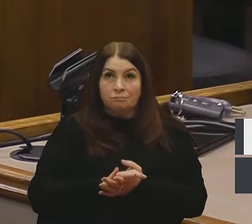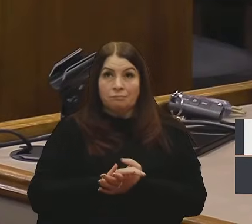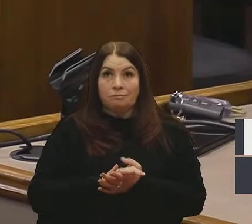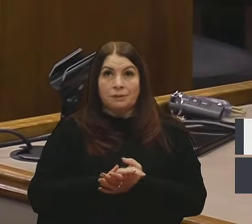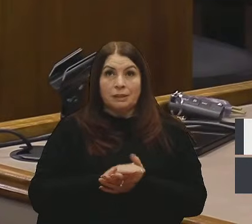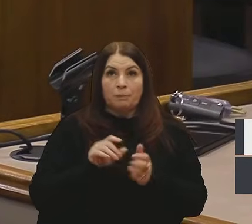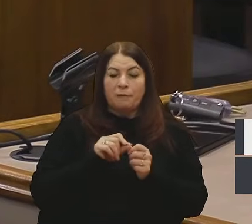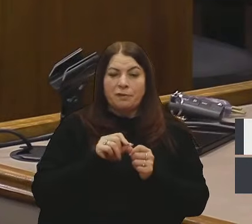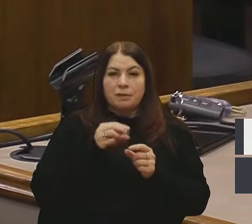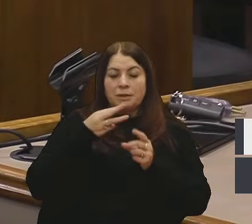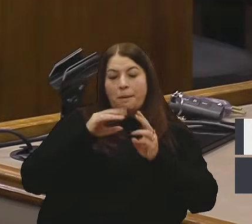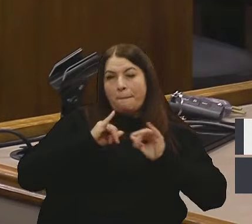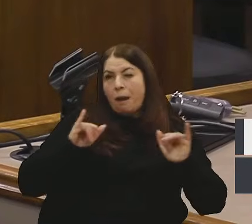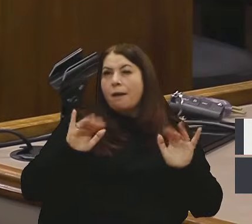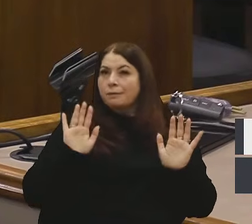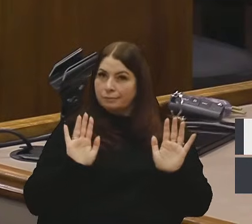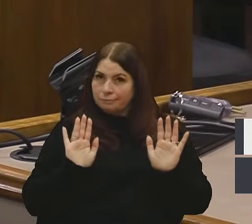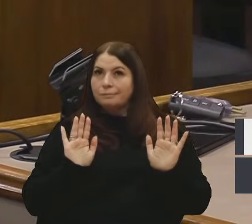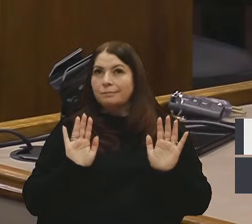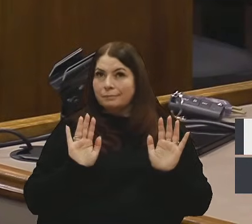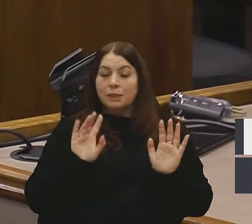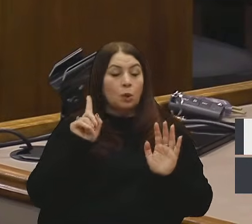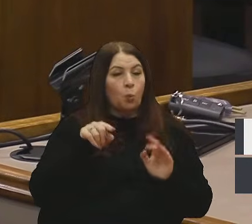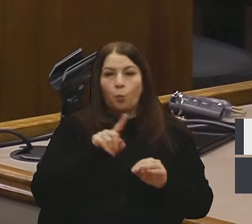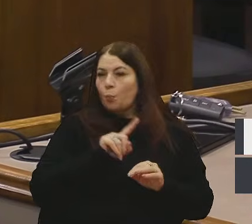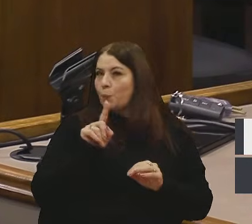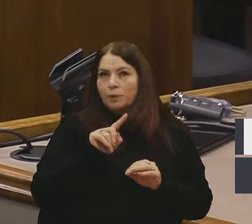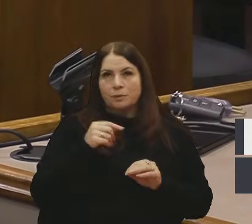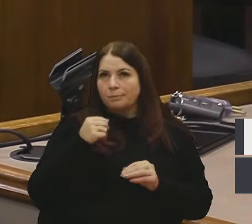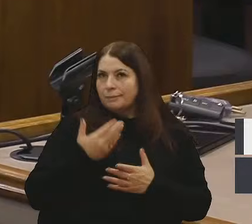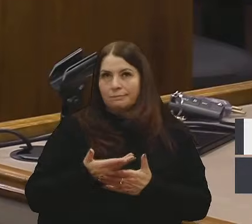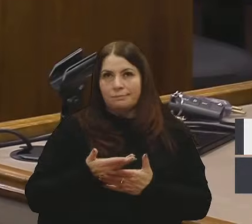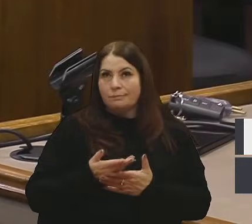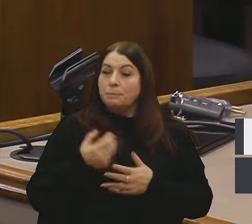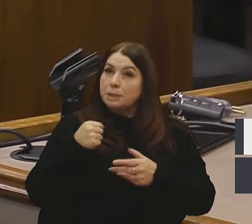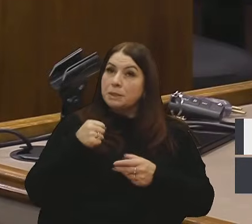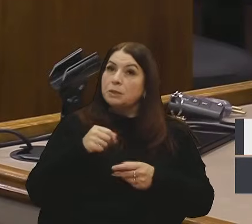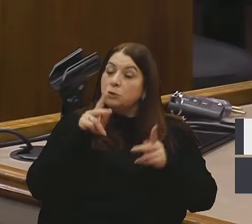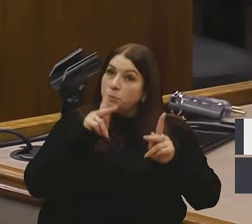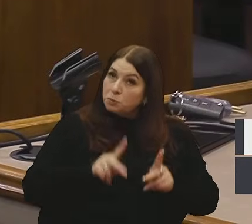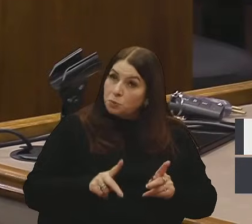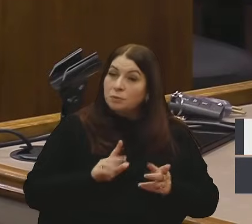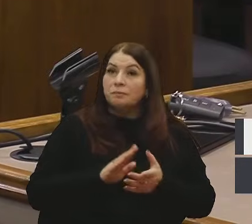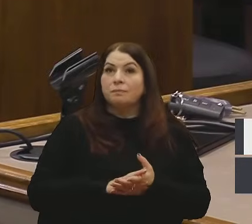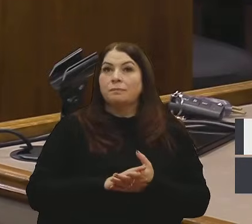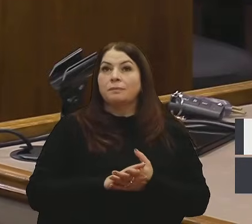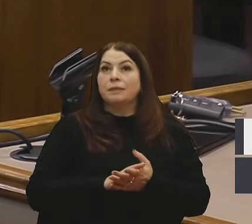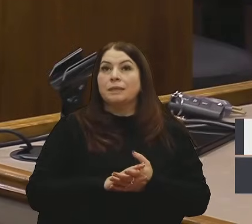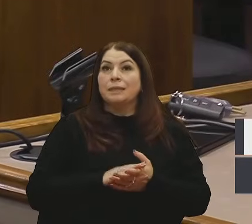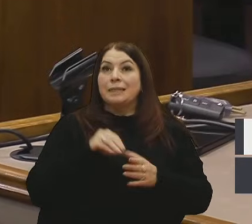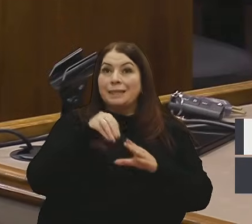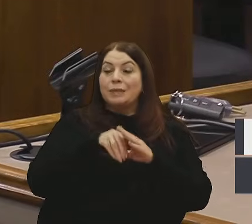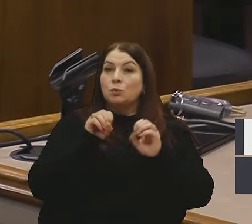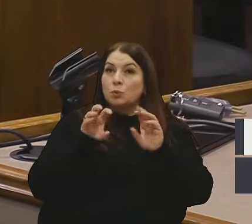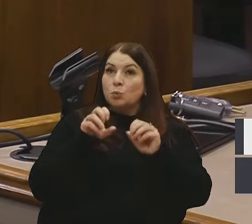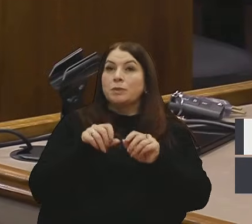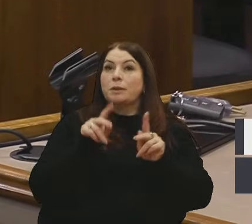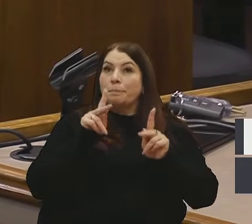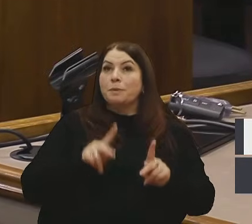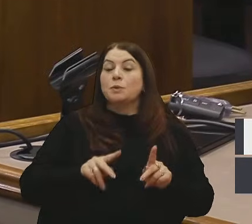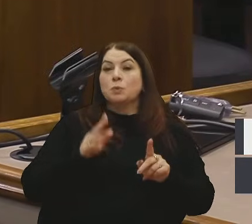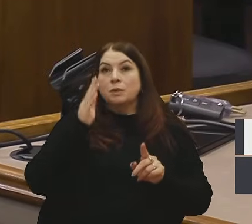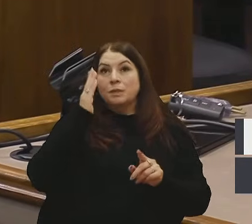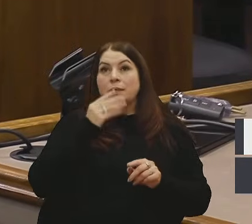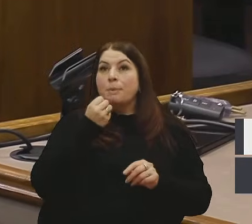fazer marketing, etc. e tal, e não é isso que a gente precisa. A gente precisa de pessoas na educação, pessoas que saiam